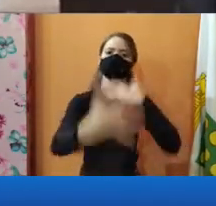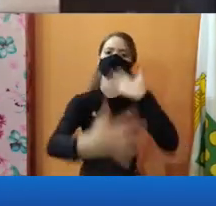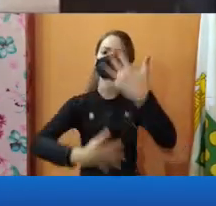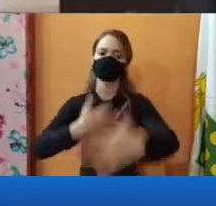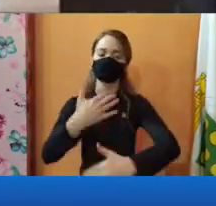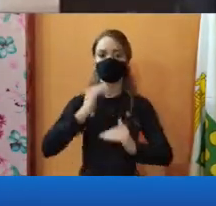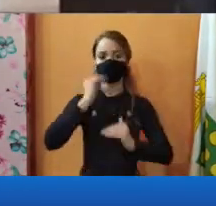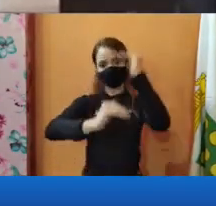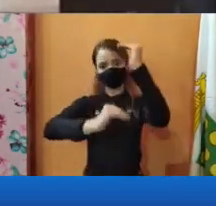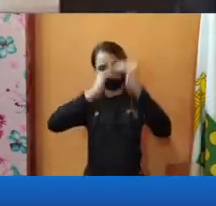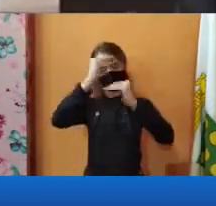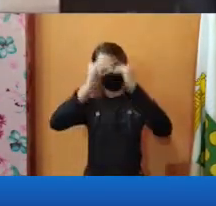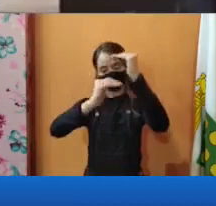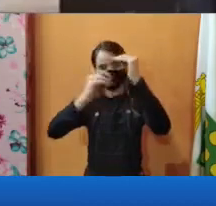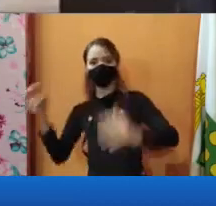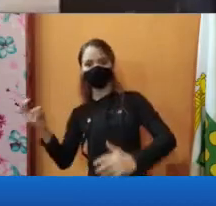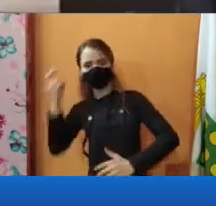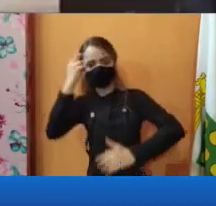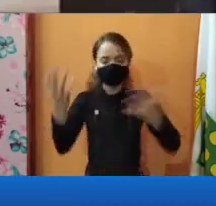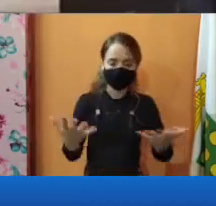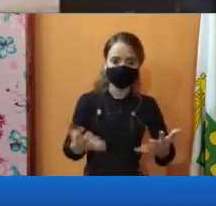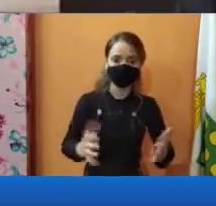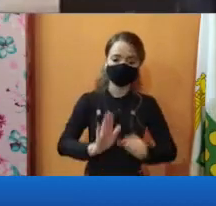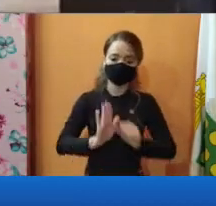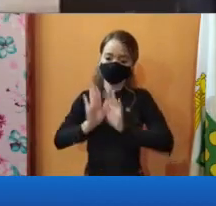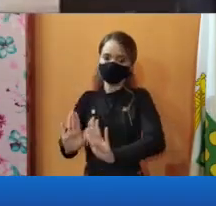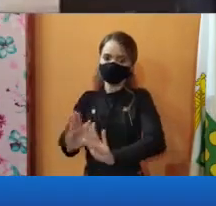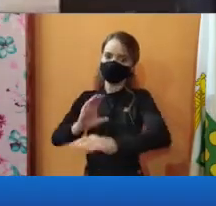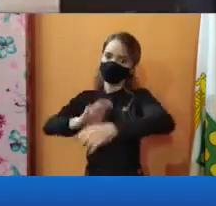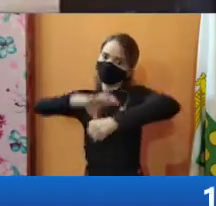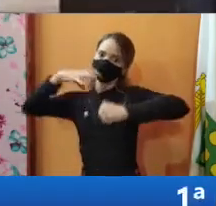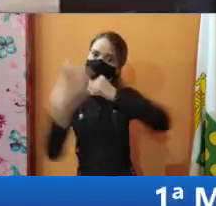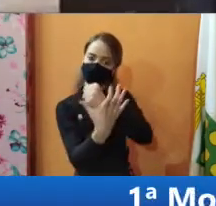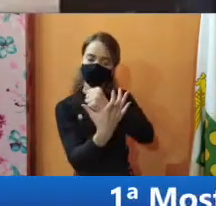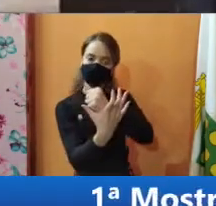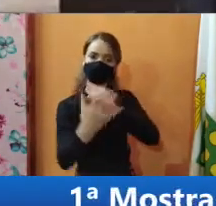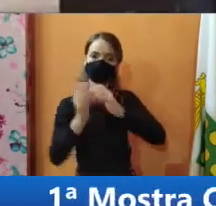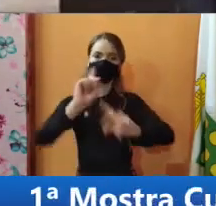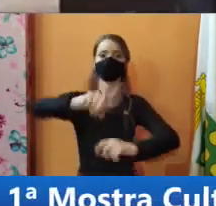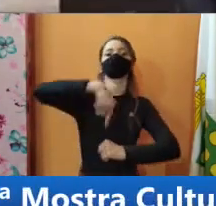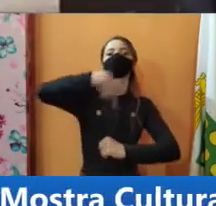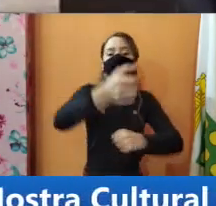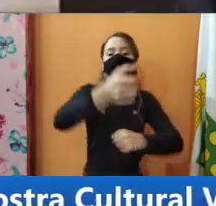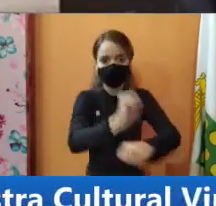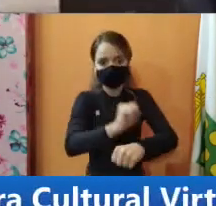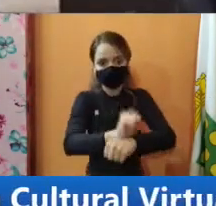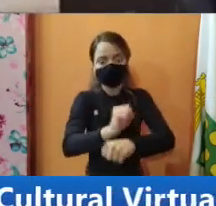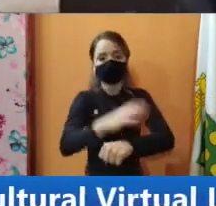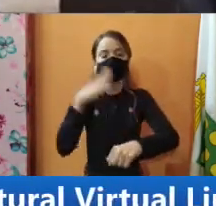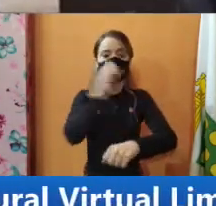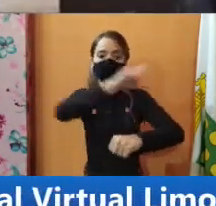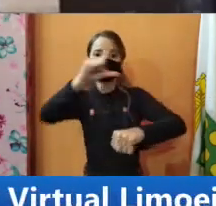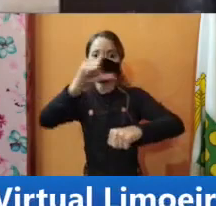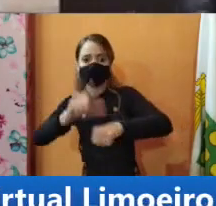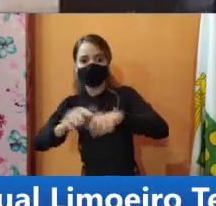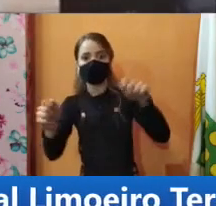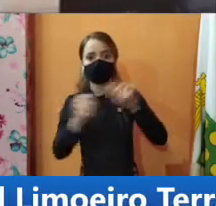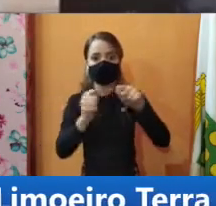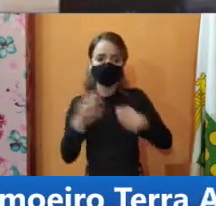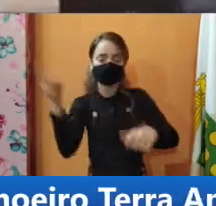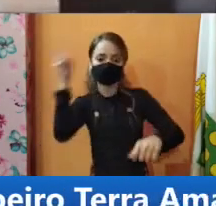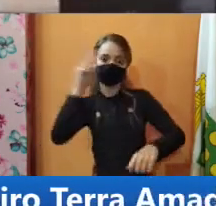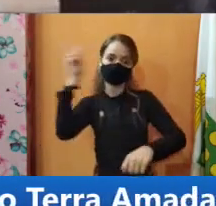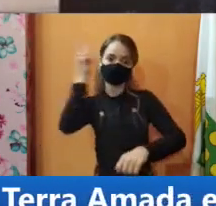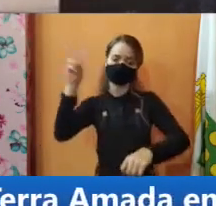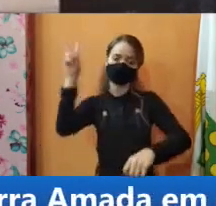Agora a cultura está parada por causa do momento que a gente está vivendo. Mas, breve, eu tenho certeza que Limoeiro vai fazer história. Muito bem,